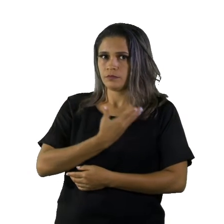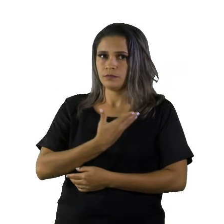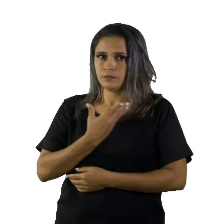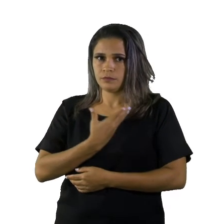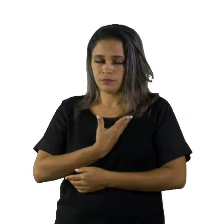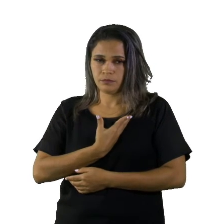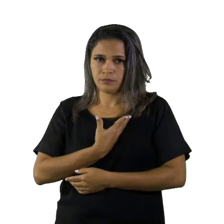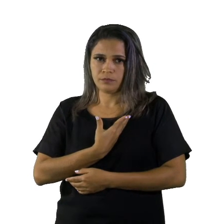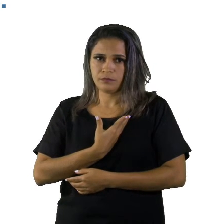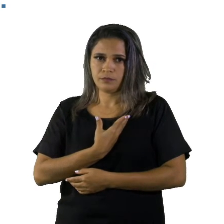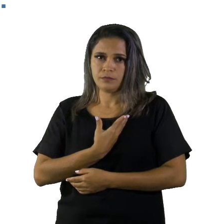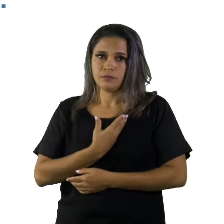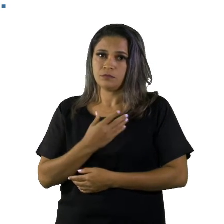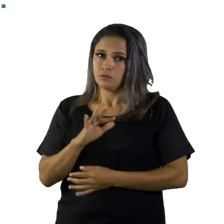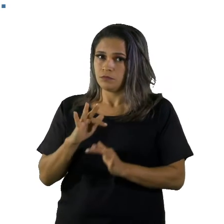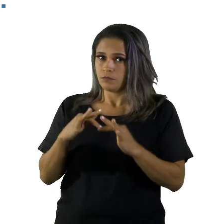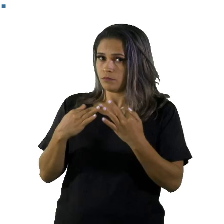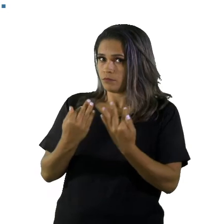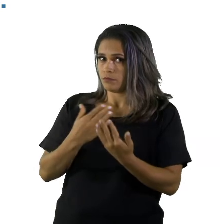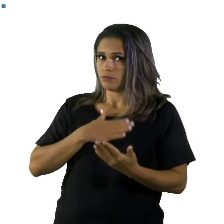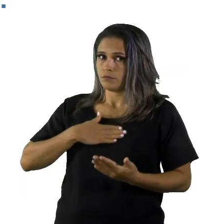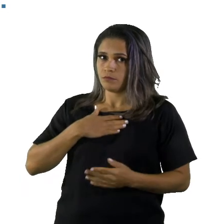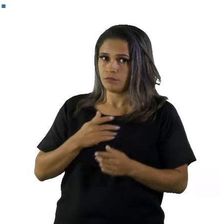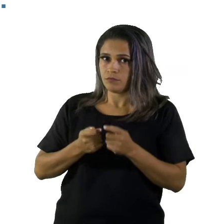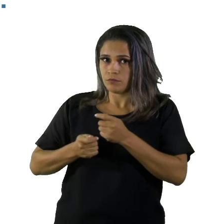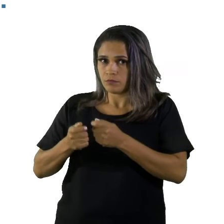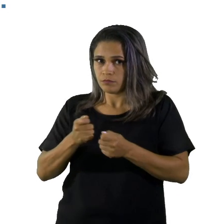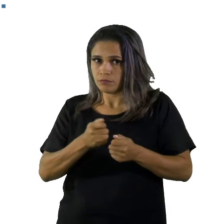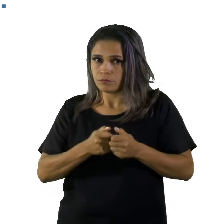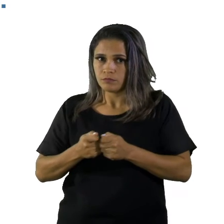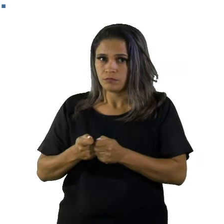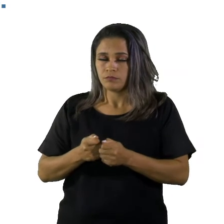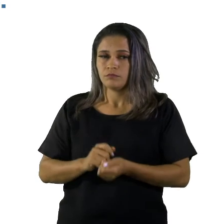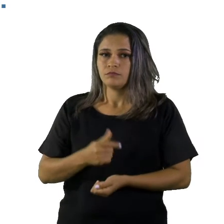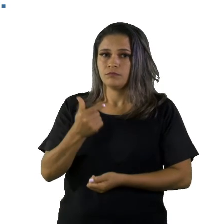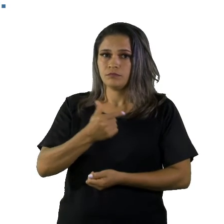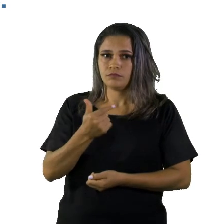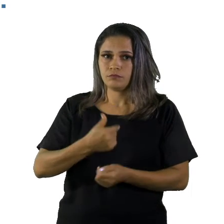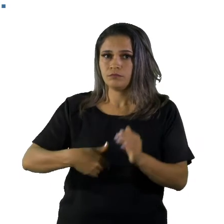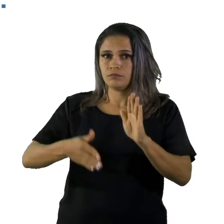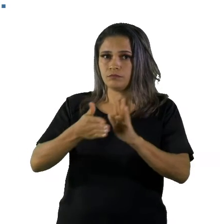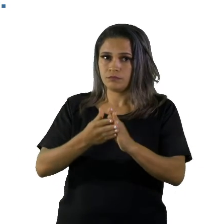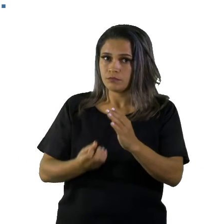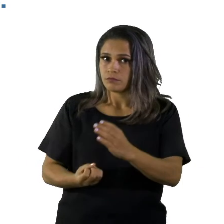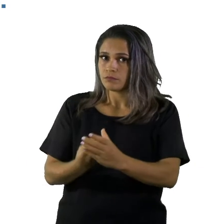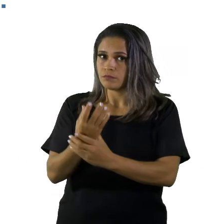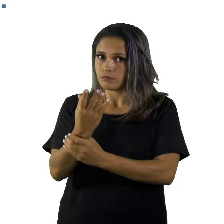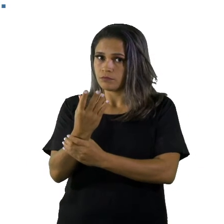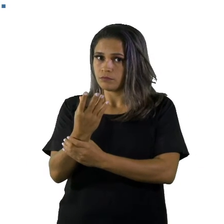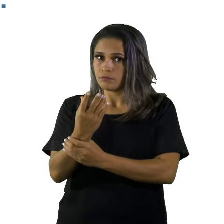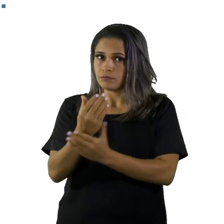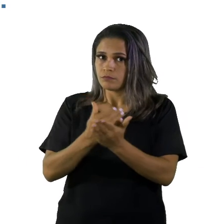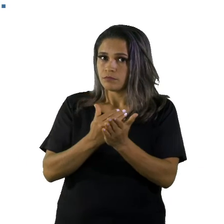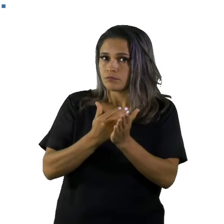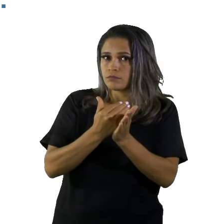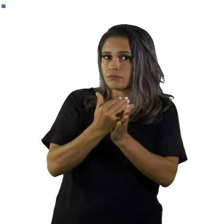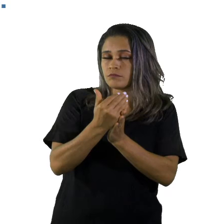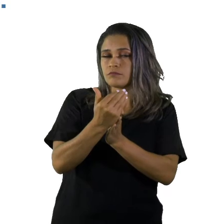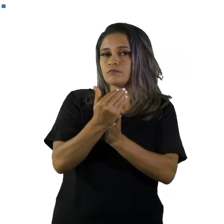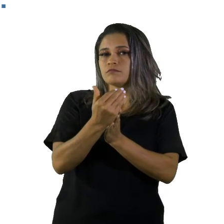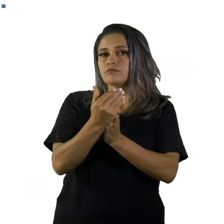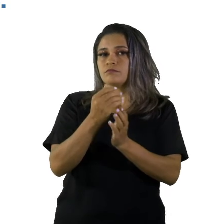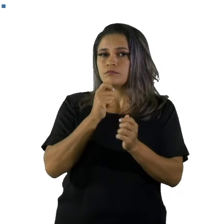ou parente que gosta de games. Número 2, produza a introdução da entrevista,